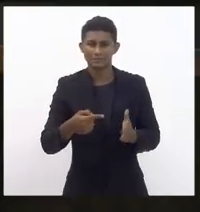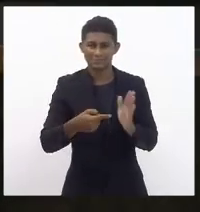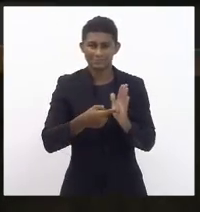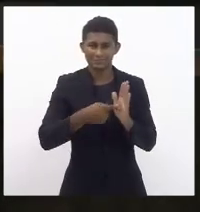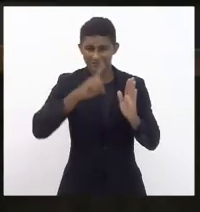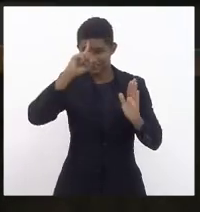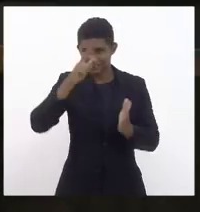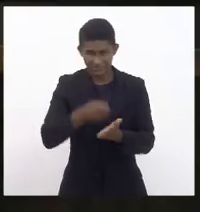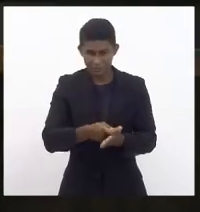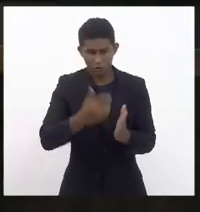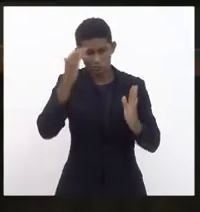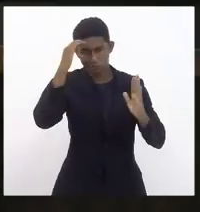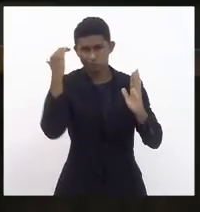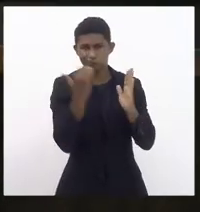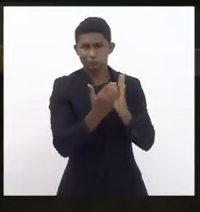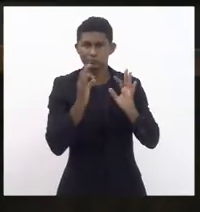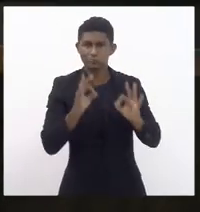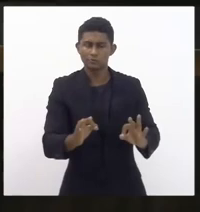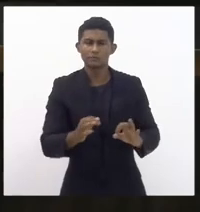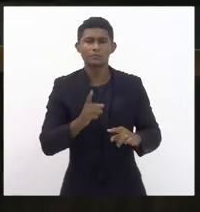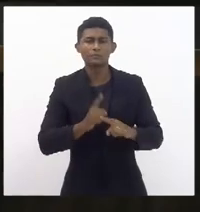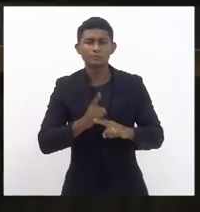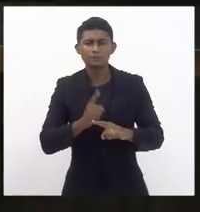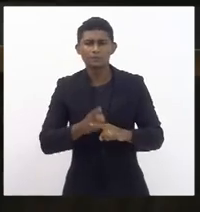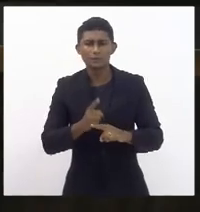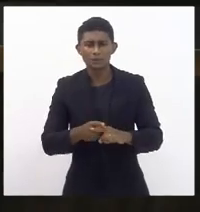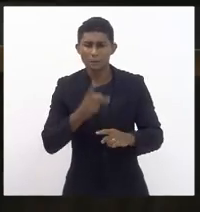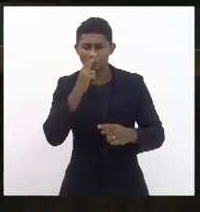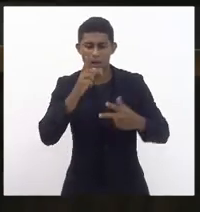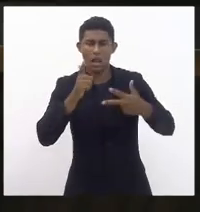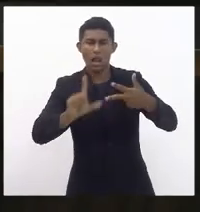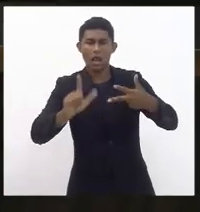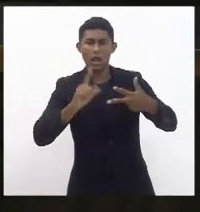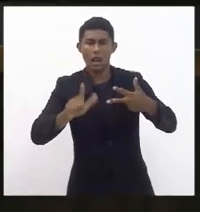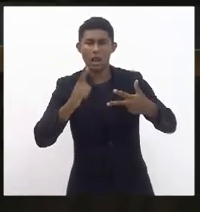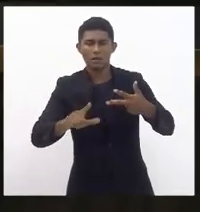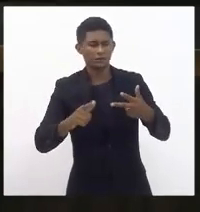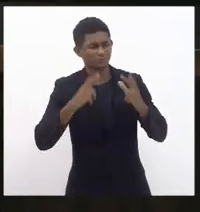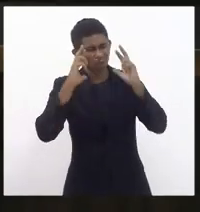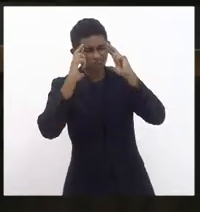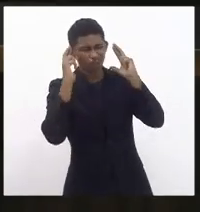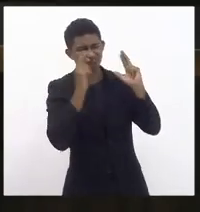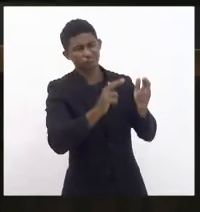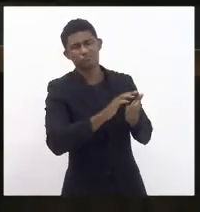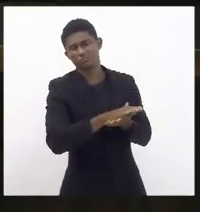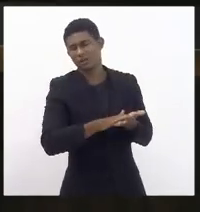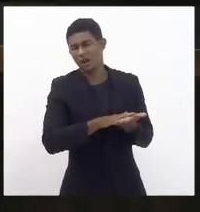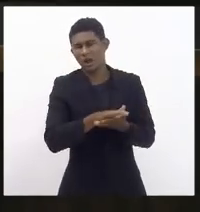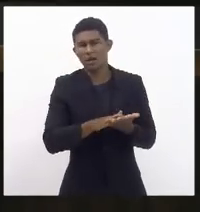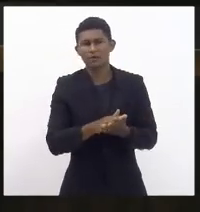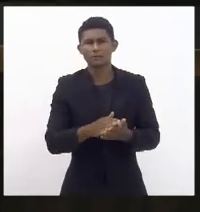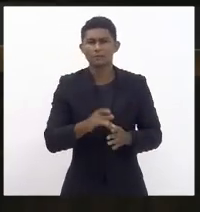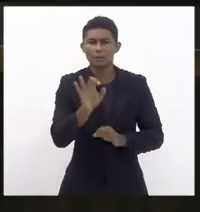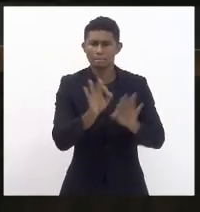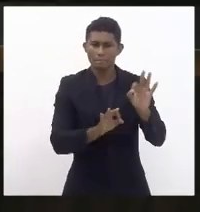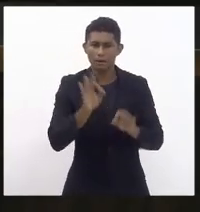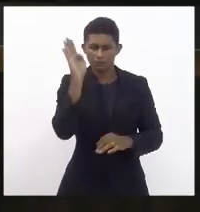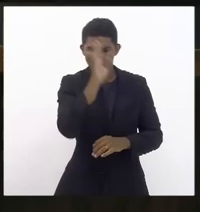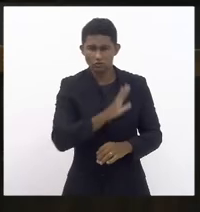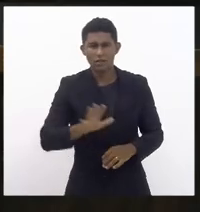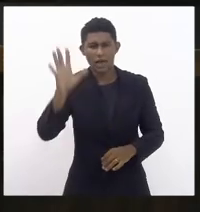essa decisão porque é um diz respeito ao Legislativo na figura e do Plano Nacional de